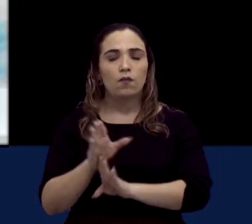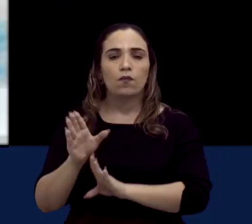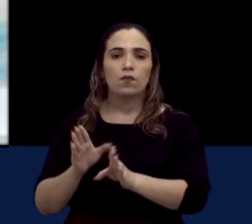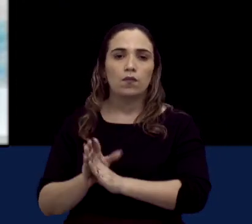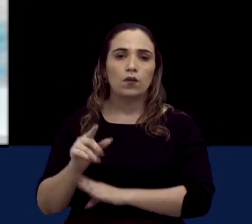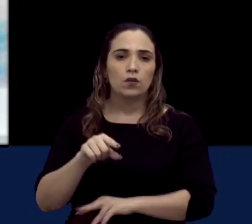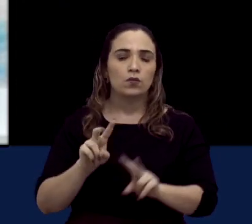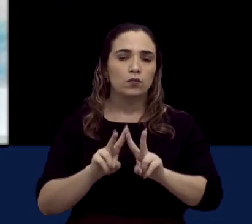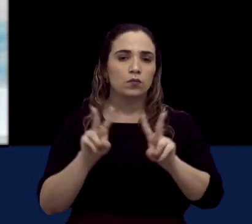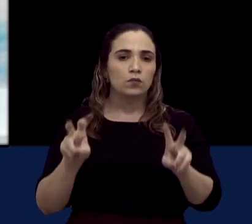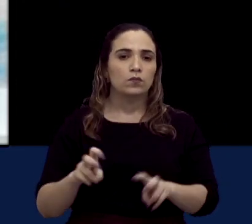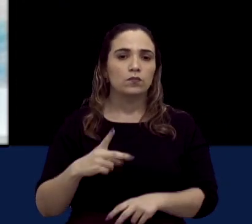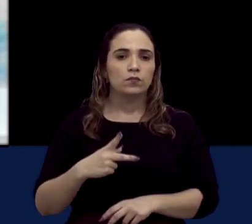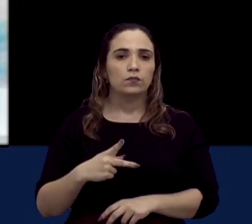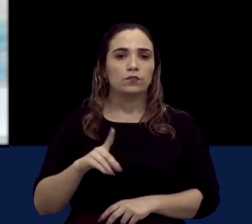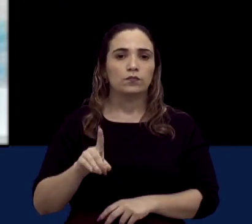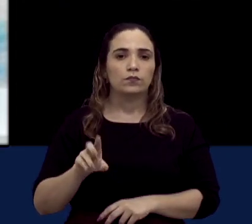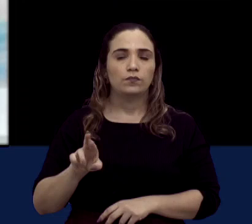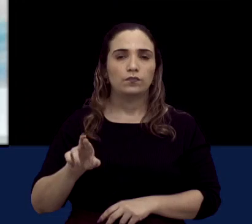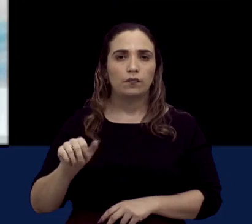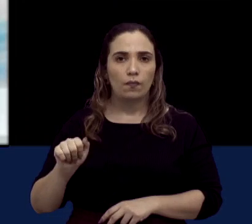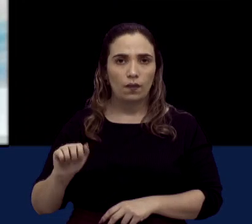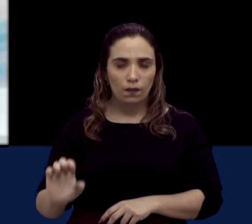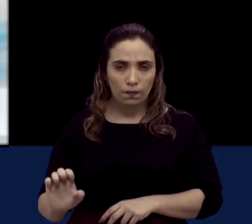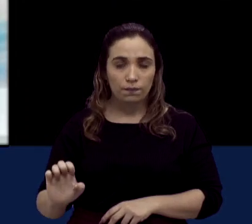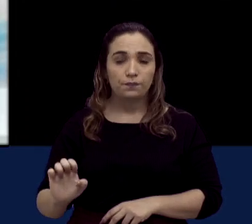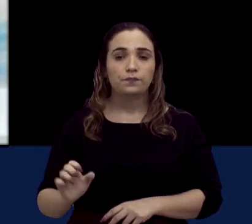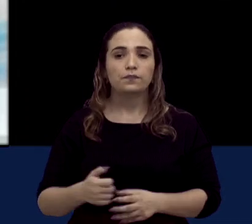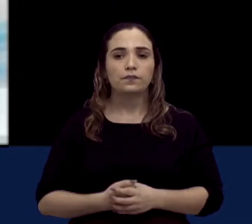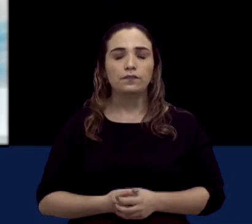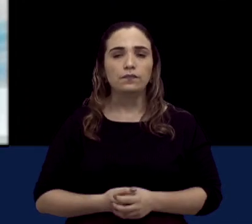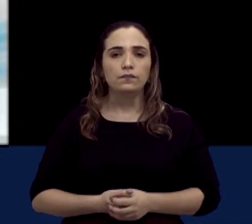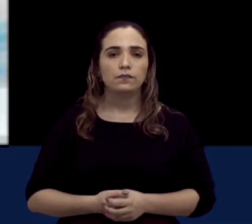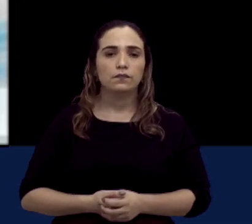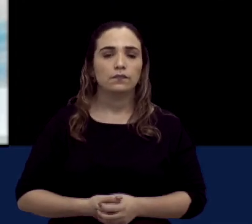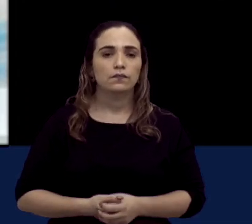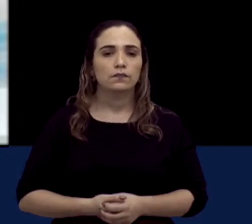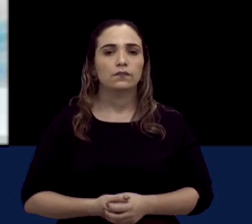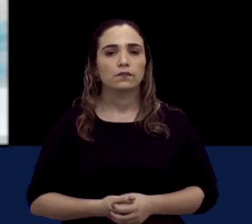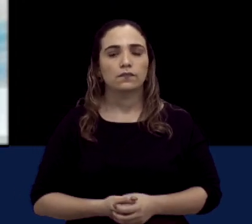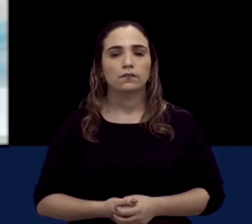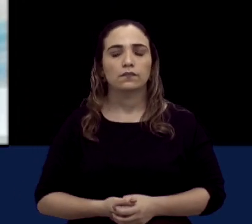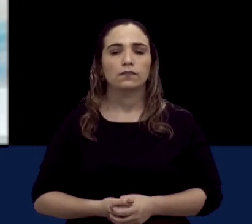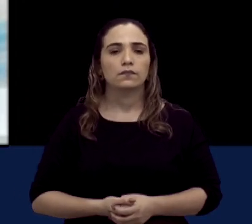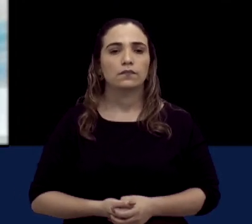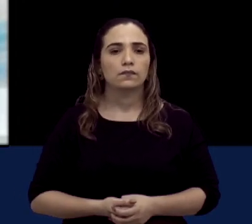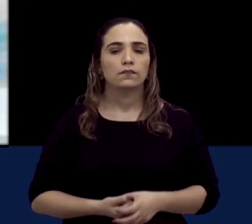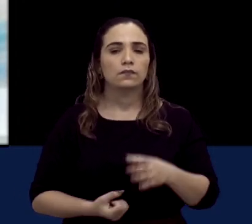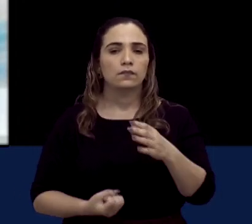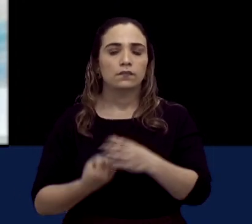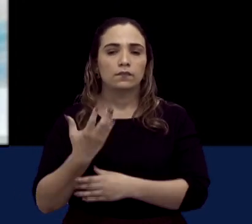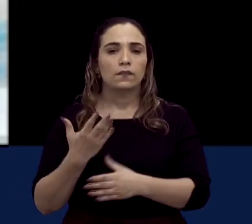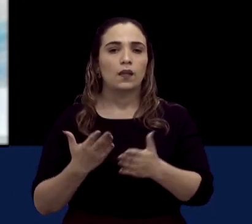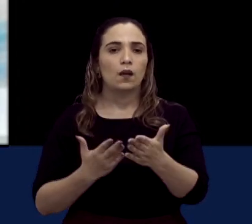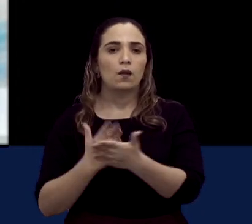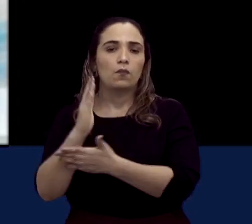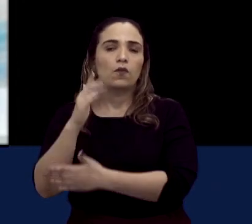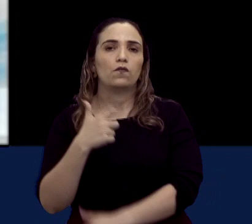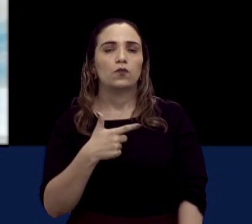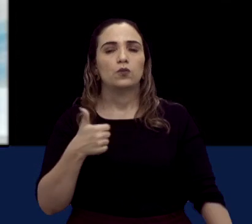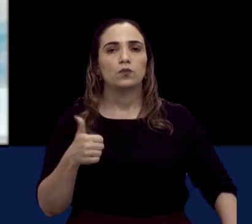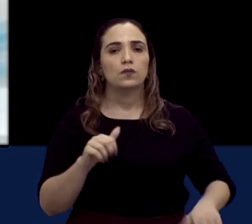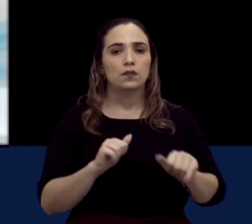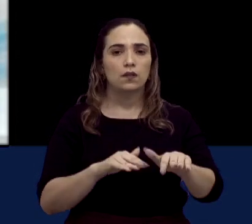né? Então, nesse momento, nasce o PDR-AE, aprovado em 21 de setembro